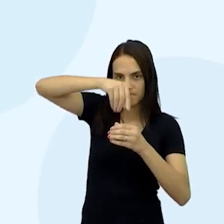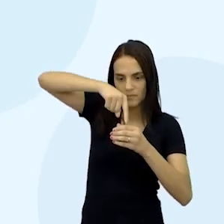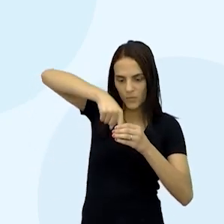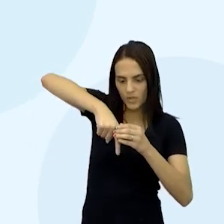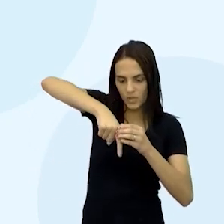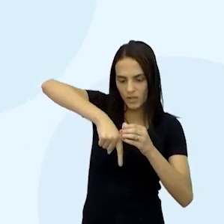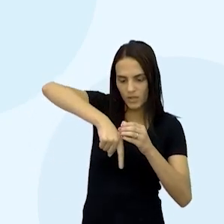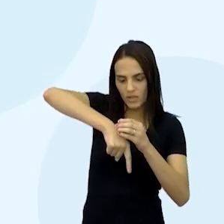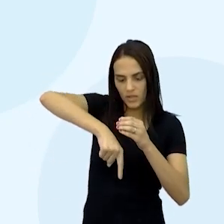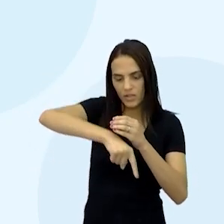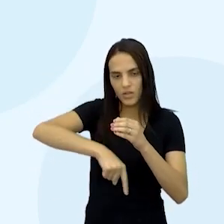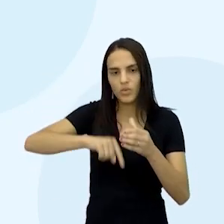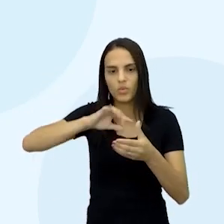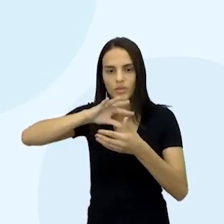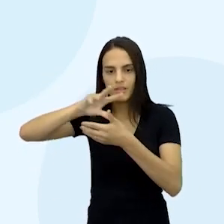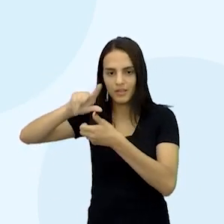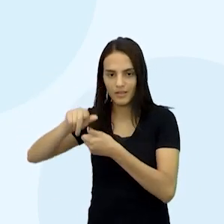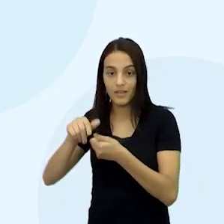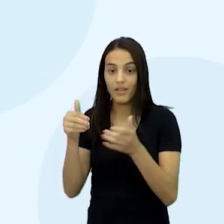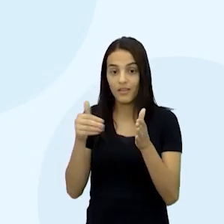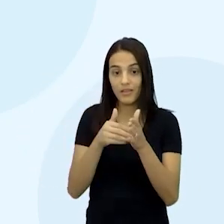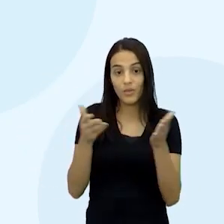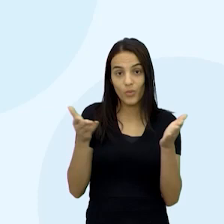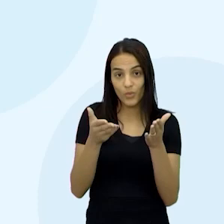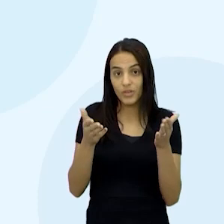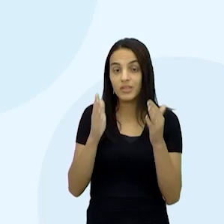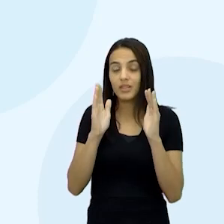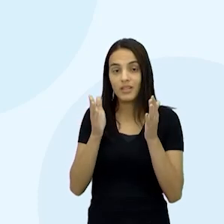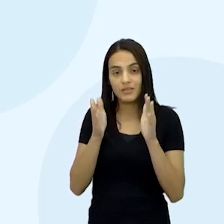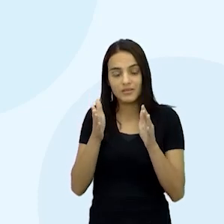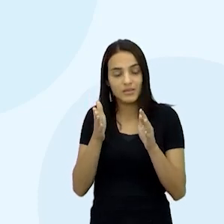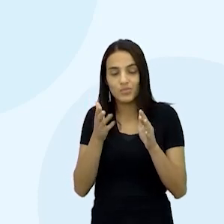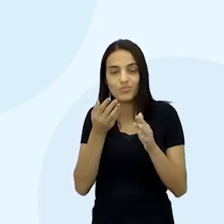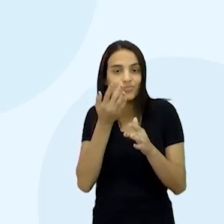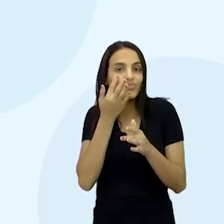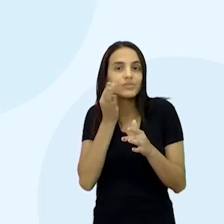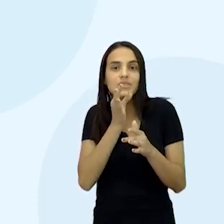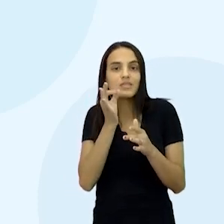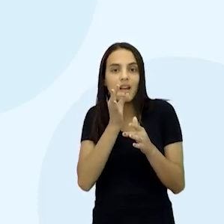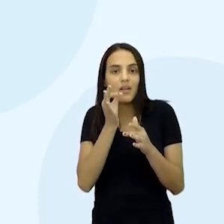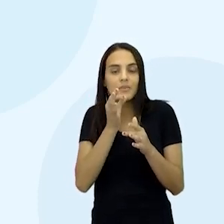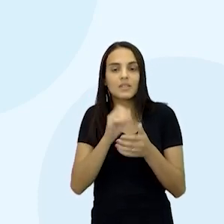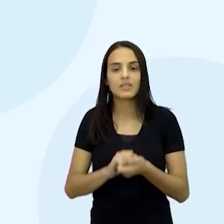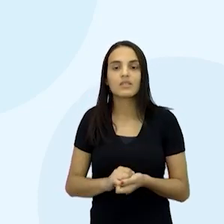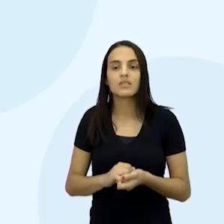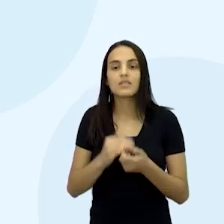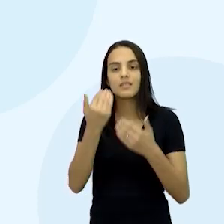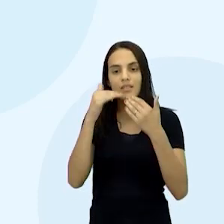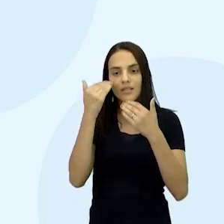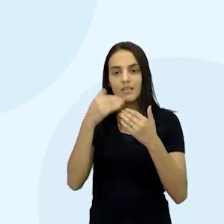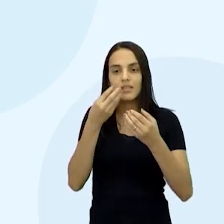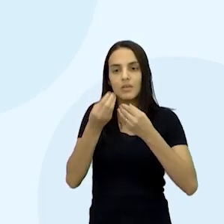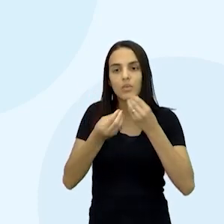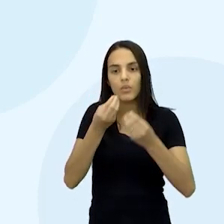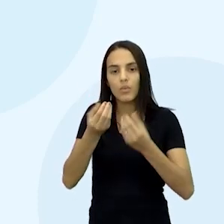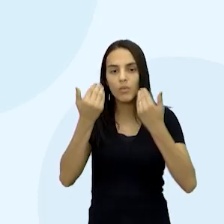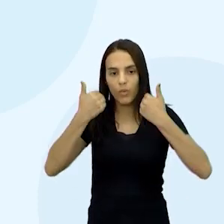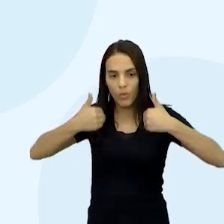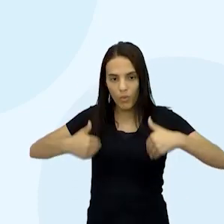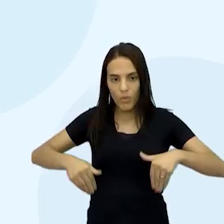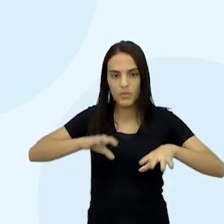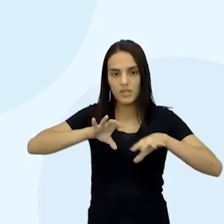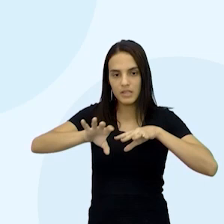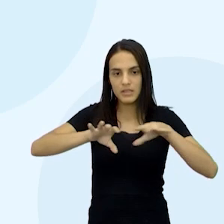da Terra, ainda hoje é um grande mistério. Entender o planeta como um corpo dinâmico indica